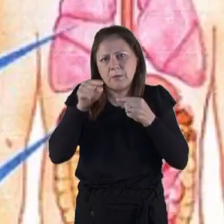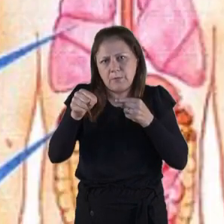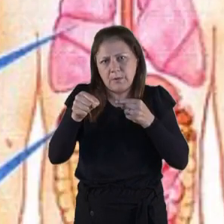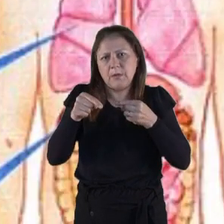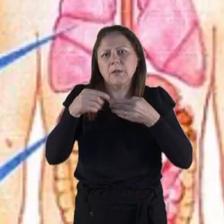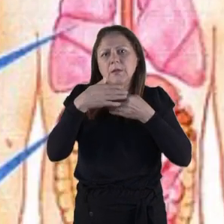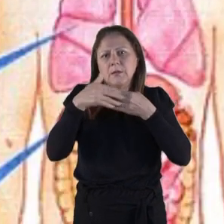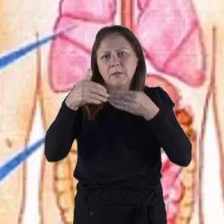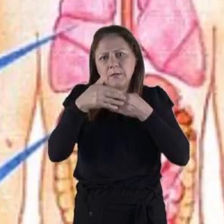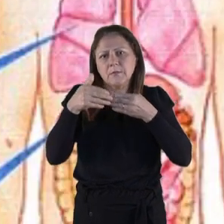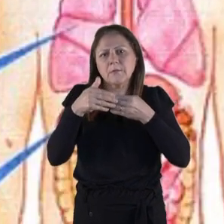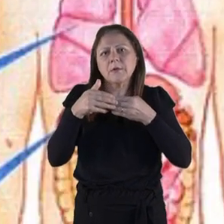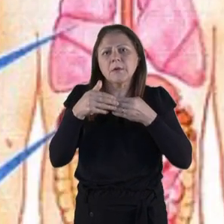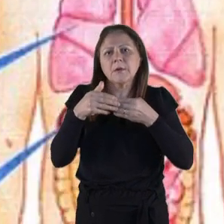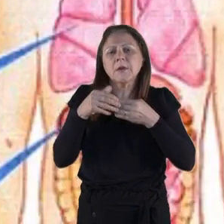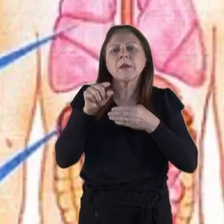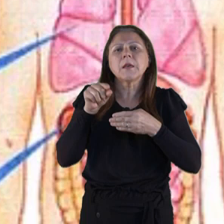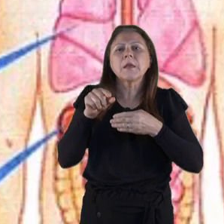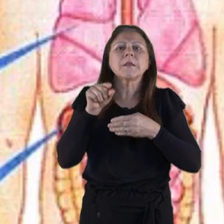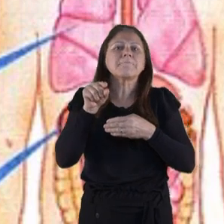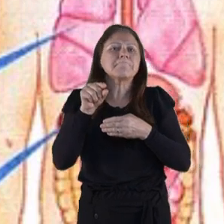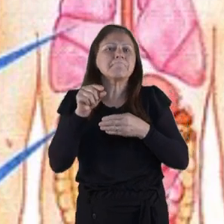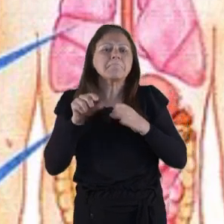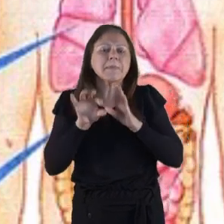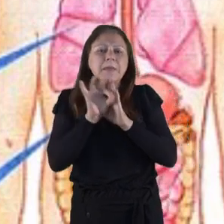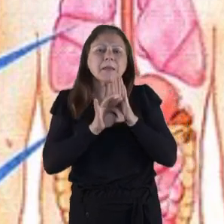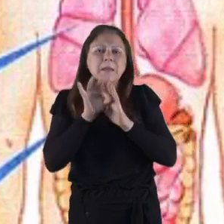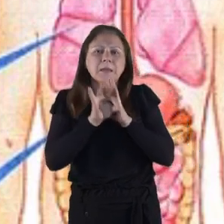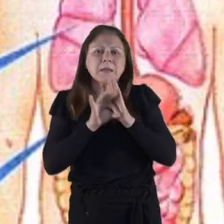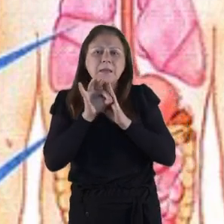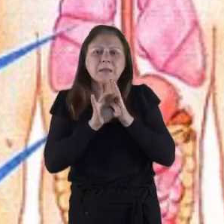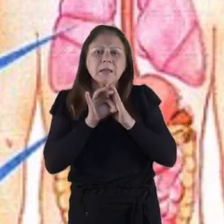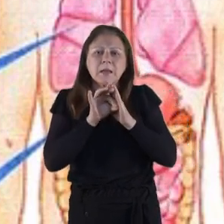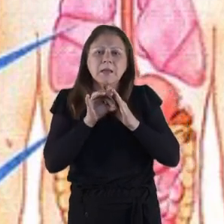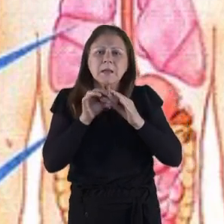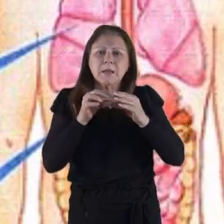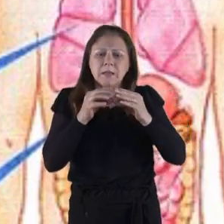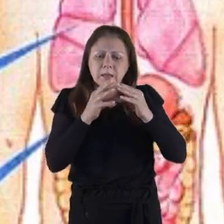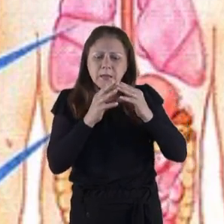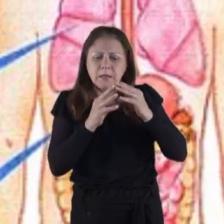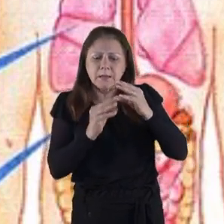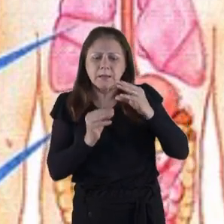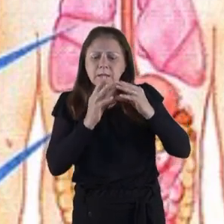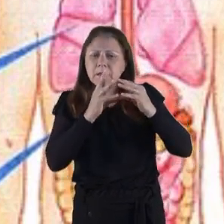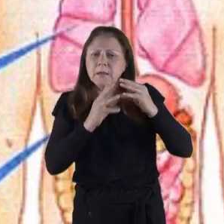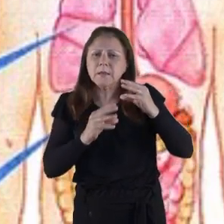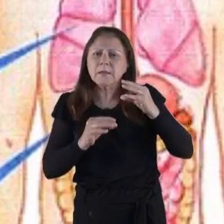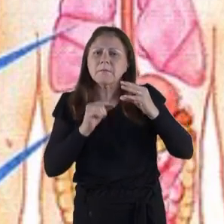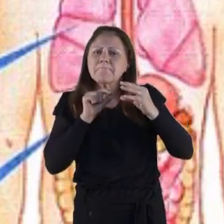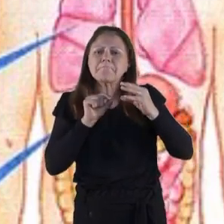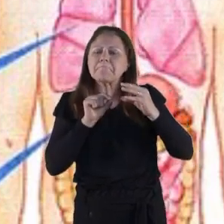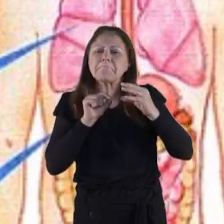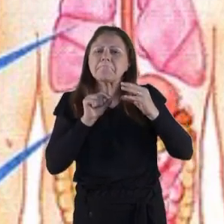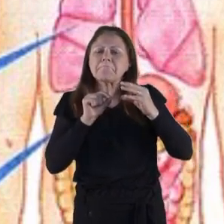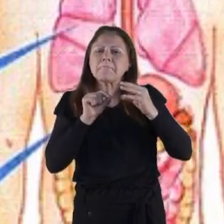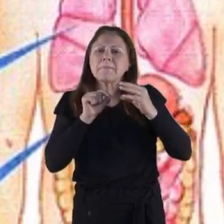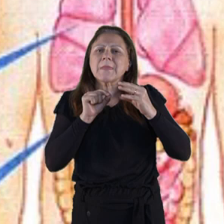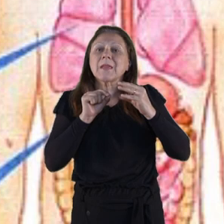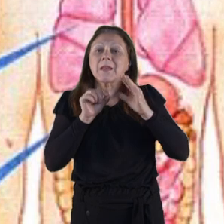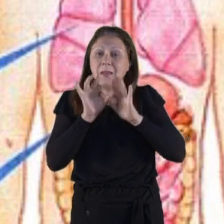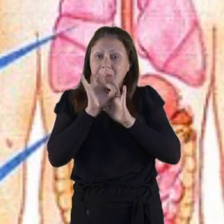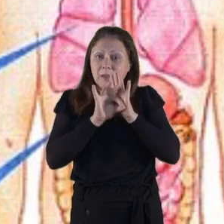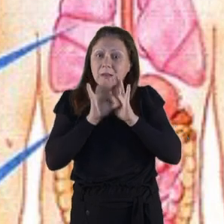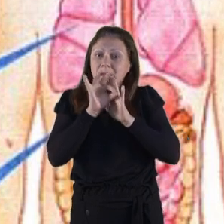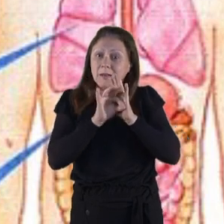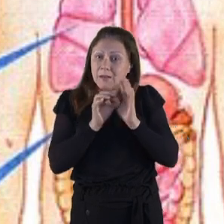tecido. Então, eu tenho aqui um tecido formado por células estratificadas, pseudoestratificados. O que isso quer dizer?